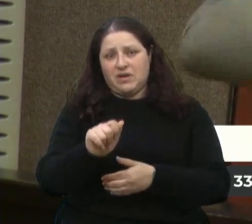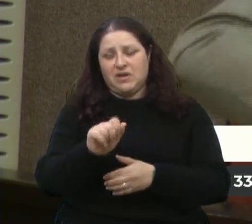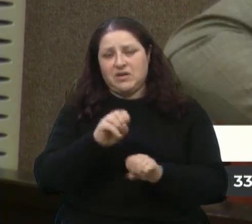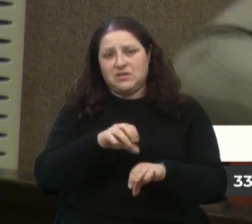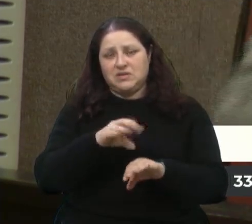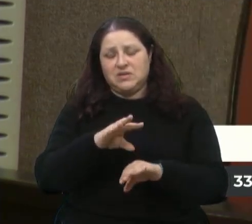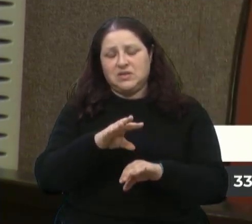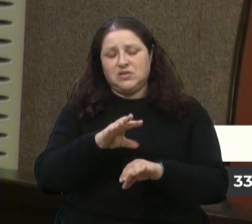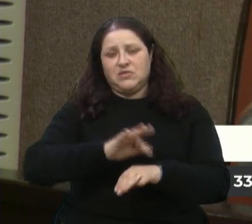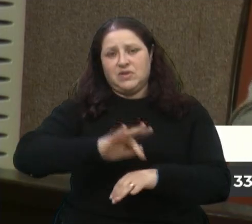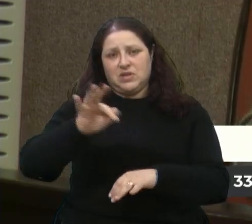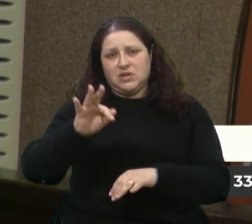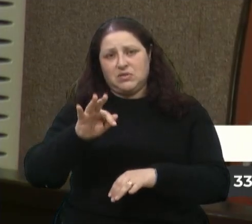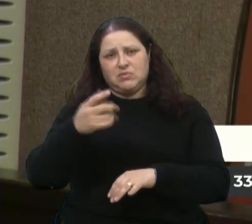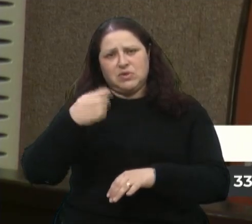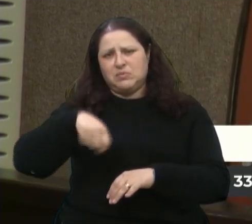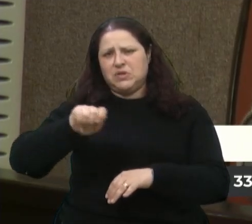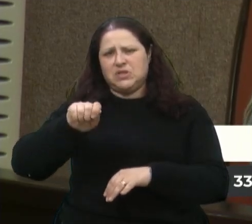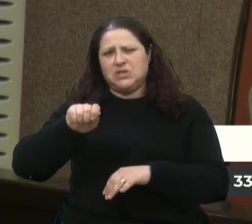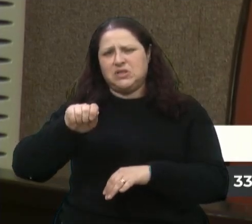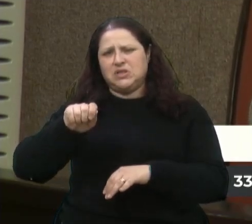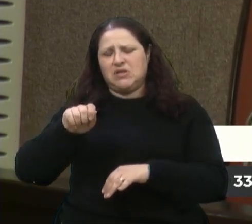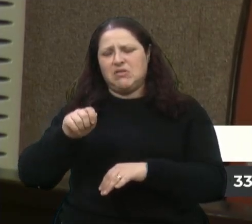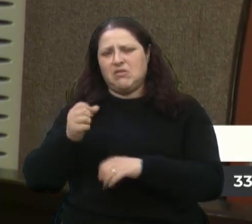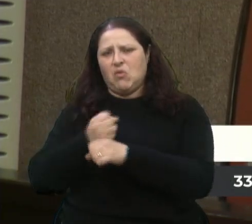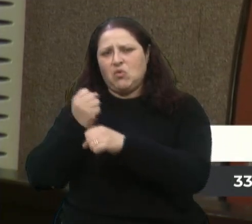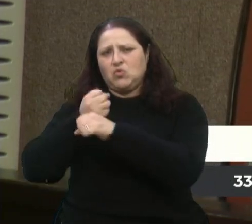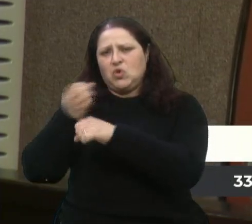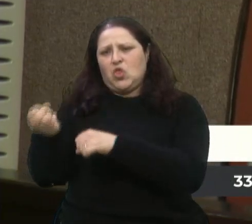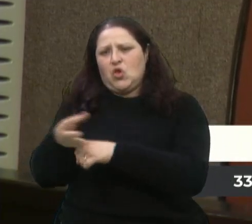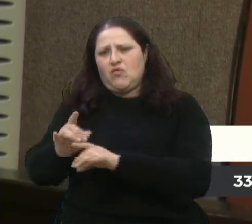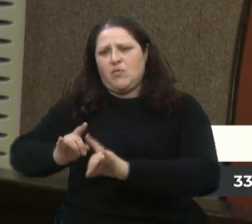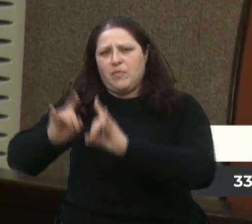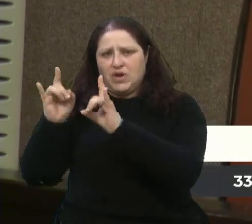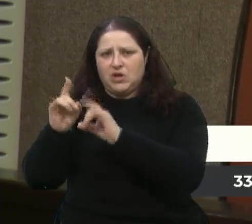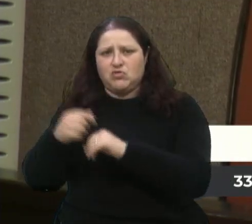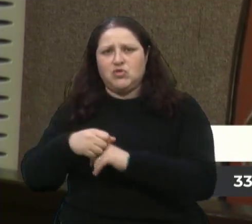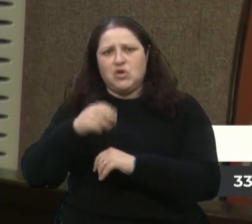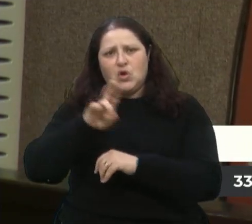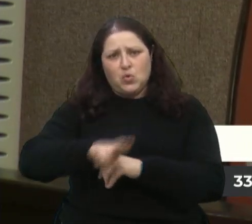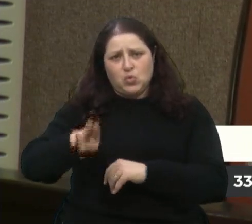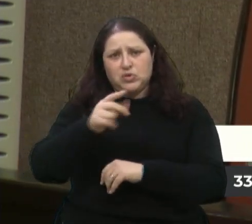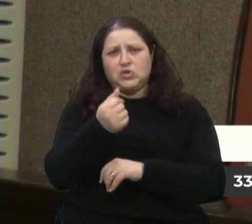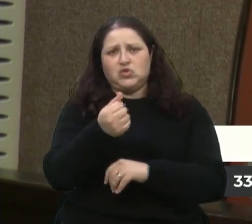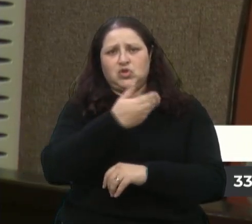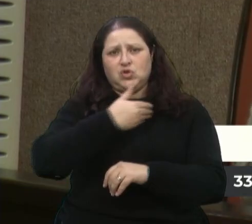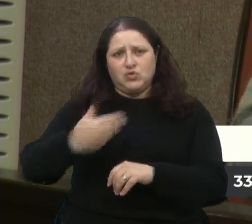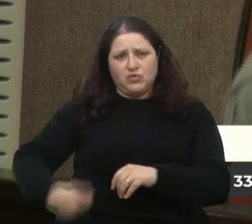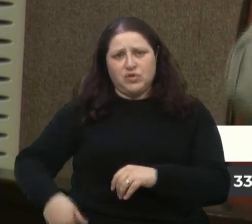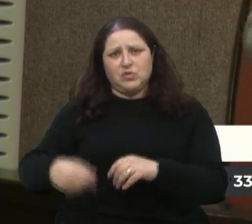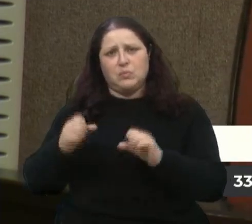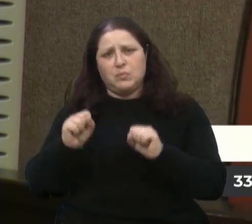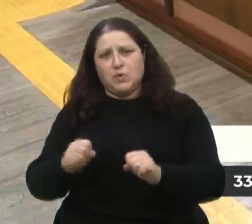um imóvel? Vamos otimizar o dinheiro público. Eu acho que esse estudo, essa referência tem que ser feita também.